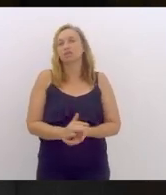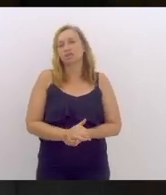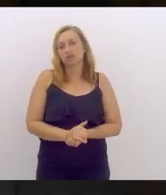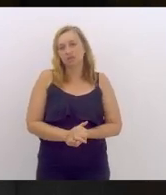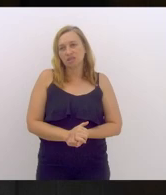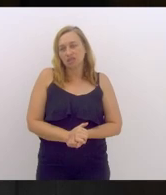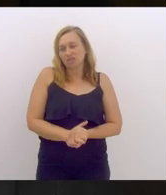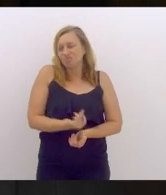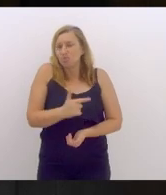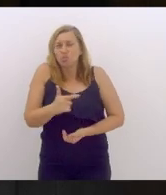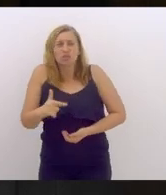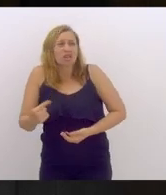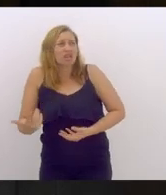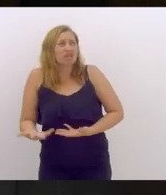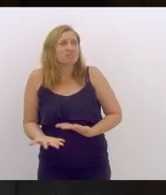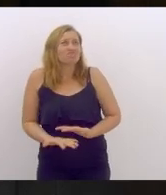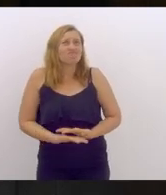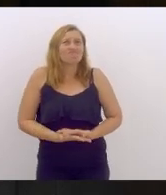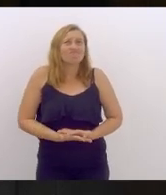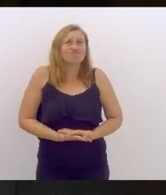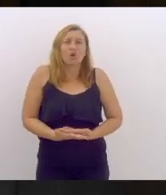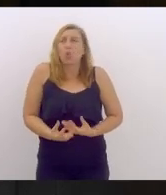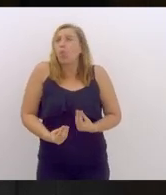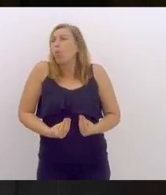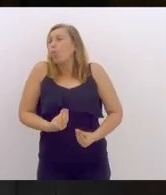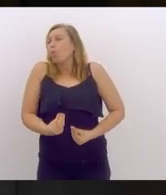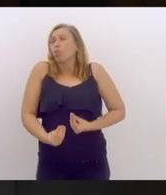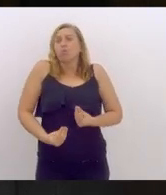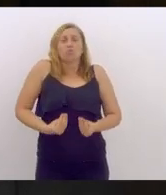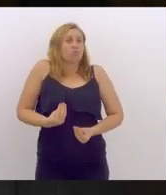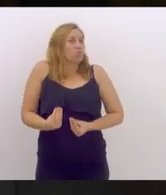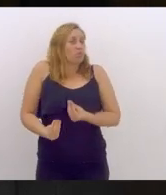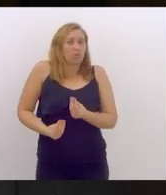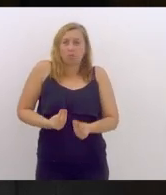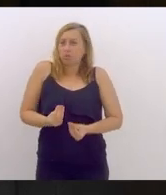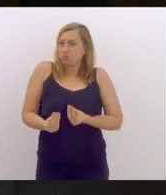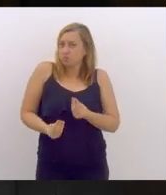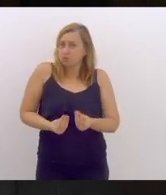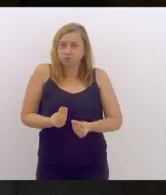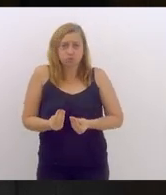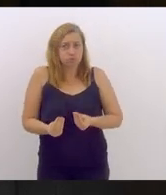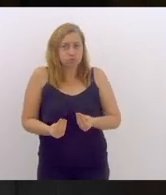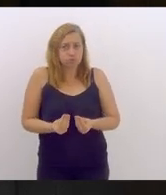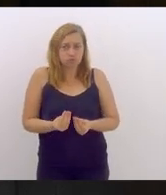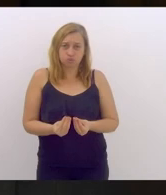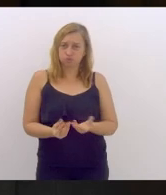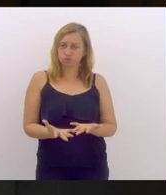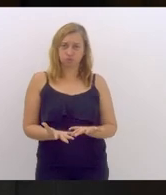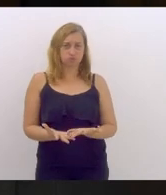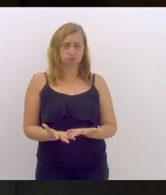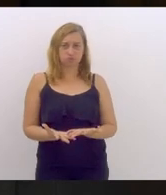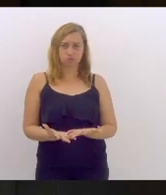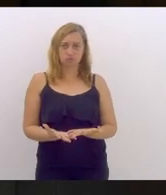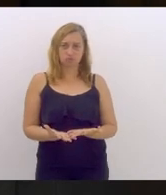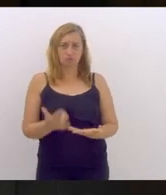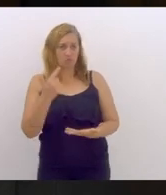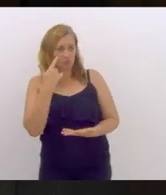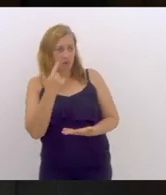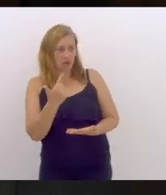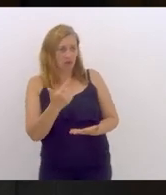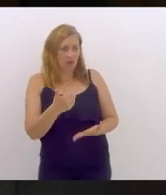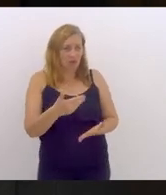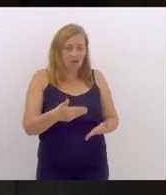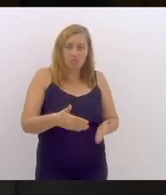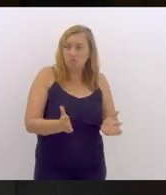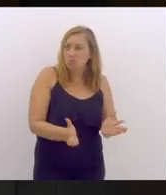e não há como ter um combate sistemático a miséria e